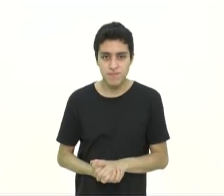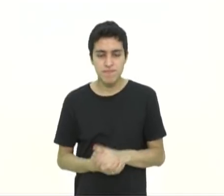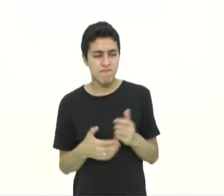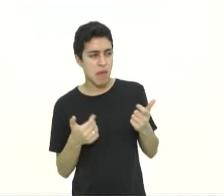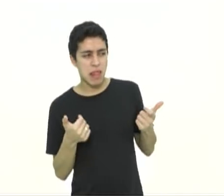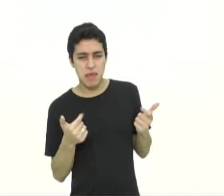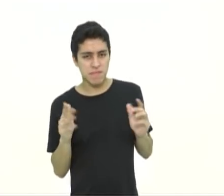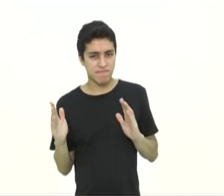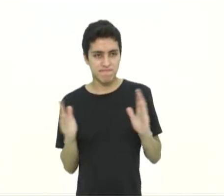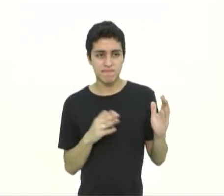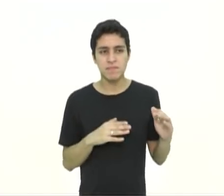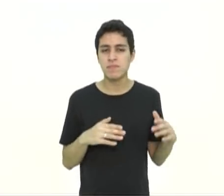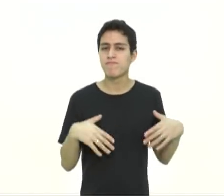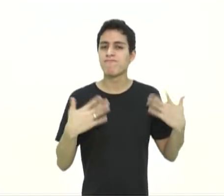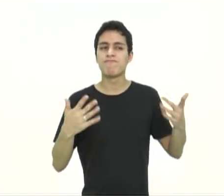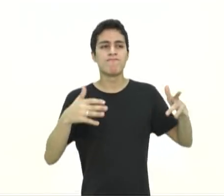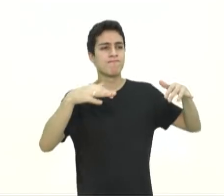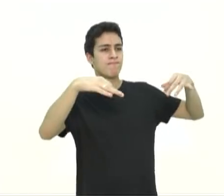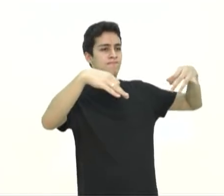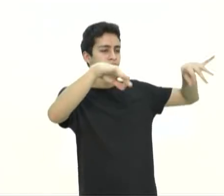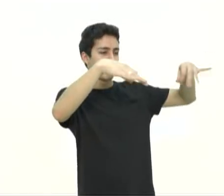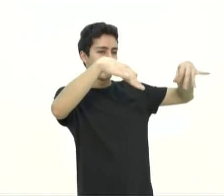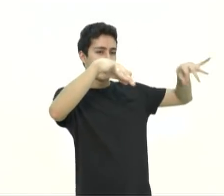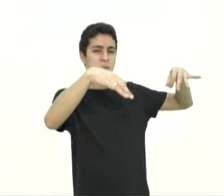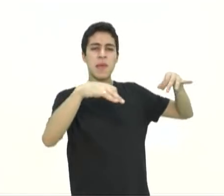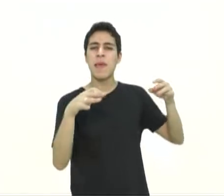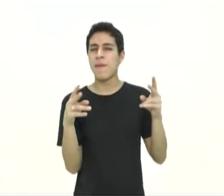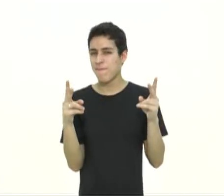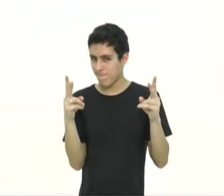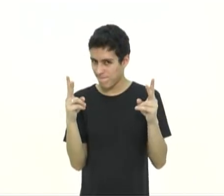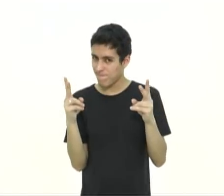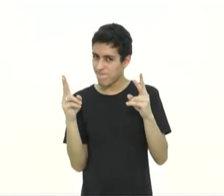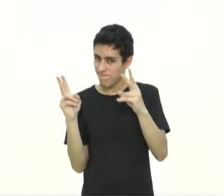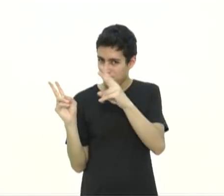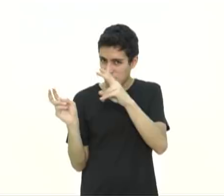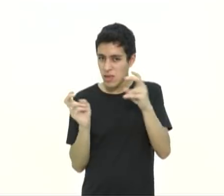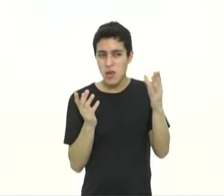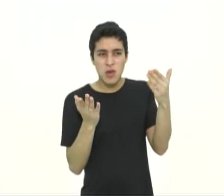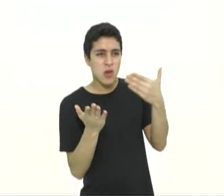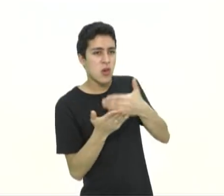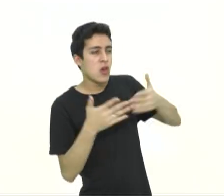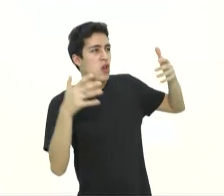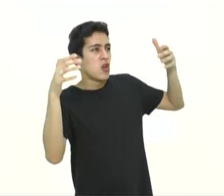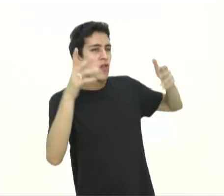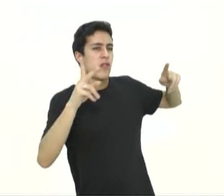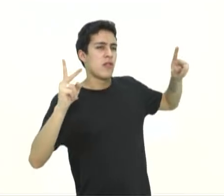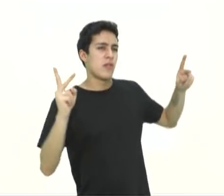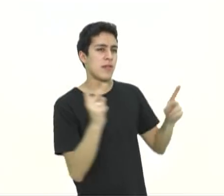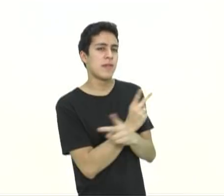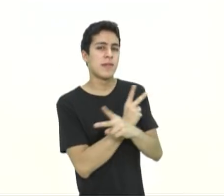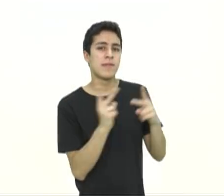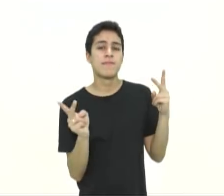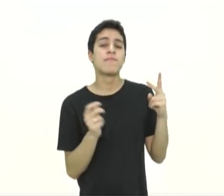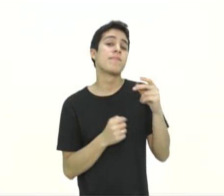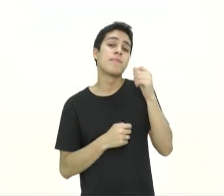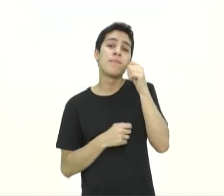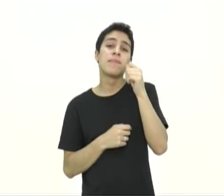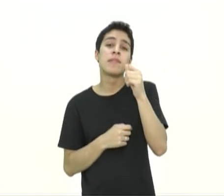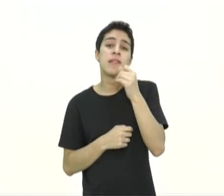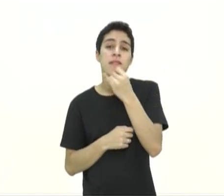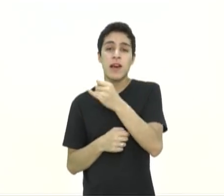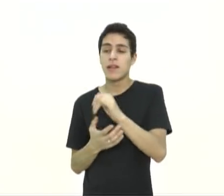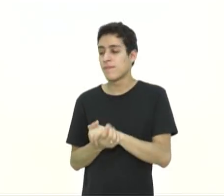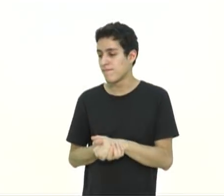A roupa está lá fora. Reparem que está chovendo e ventando. E a namorada diz: